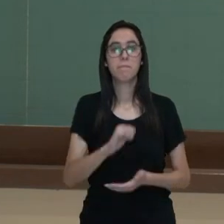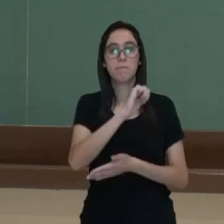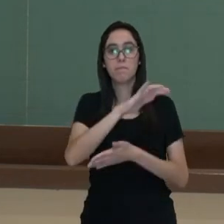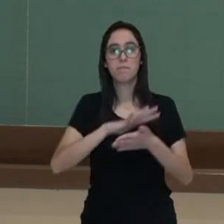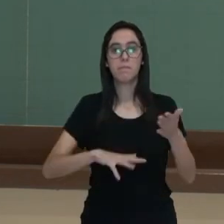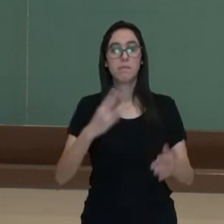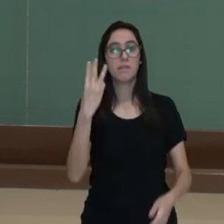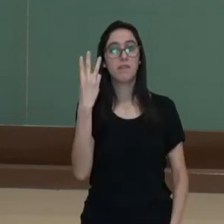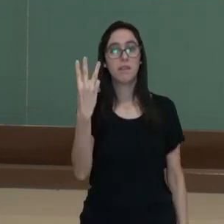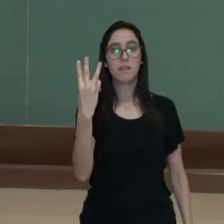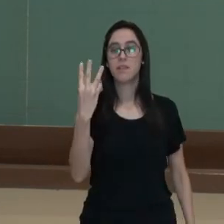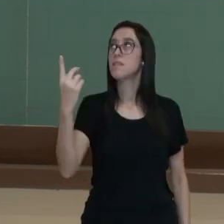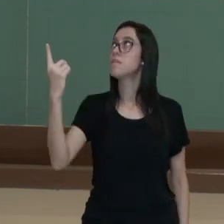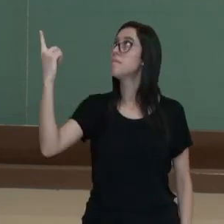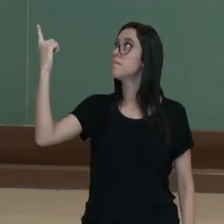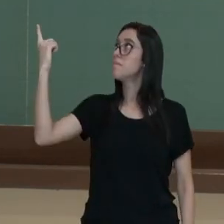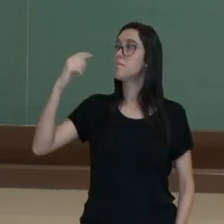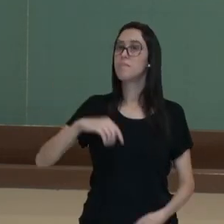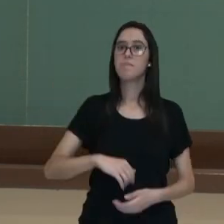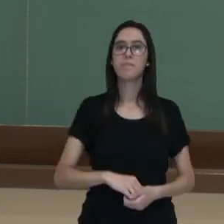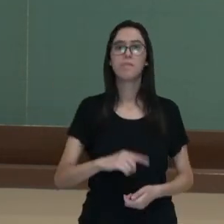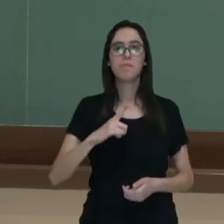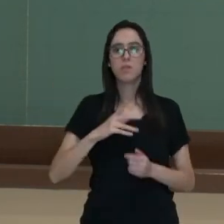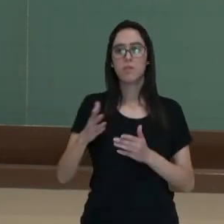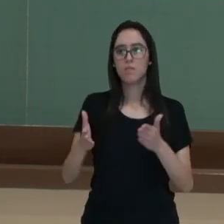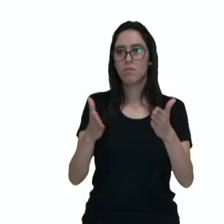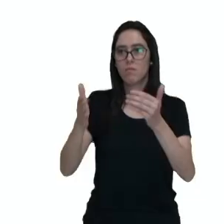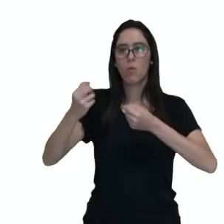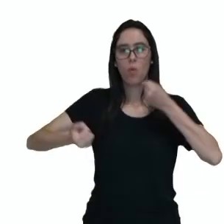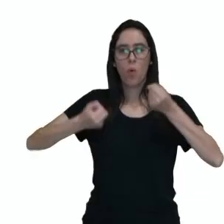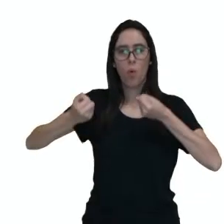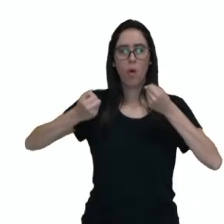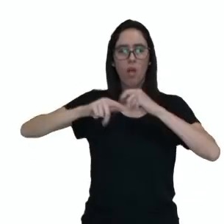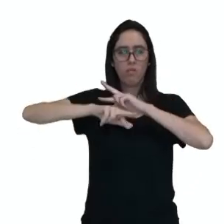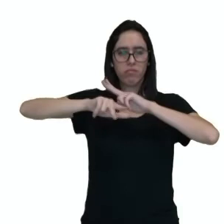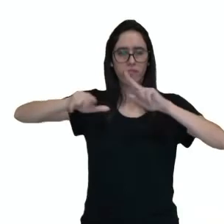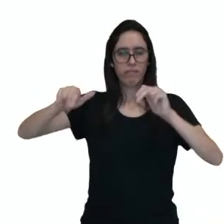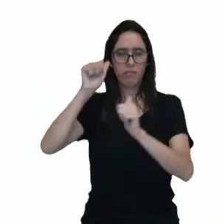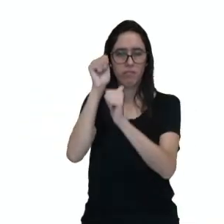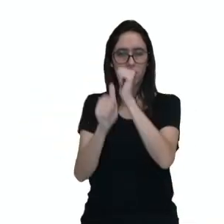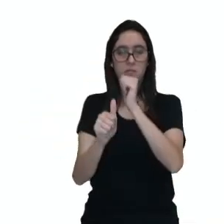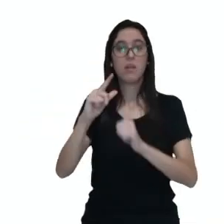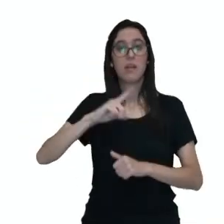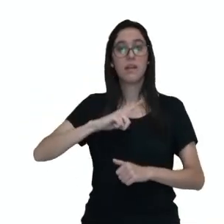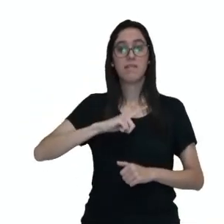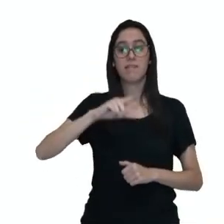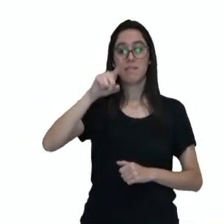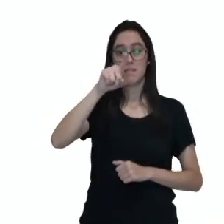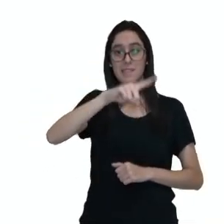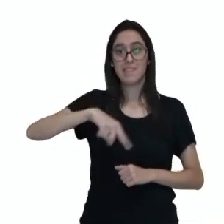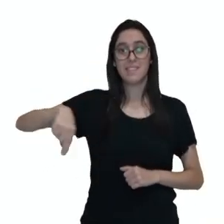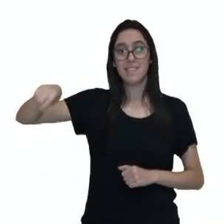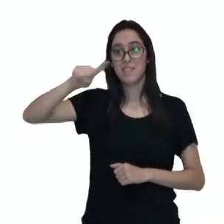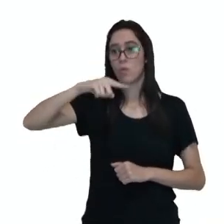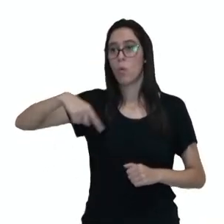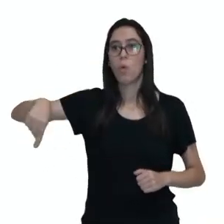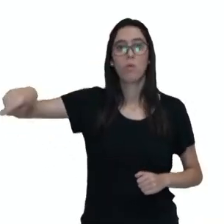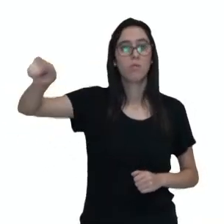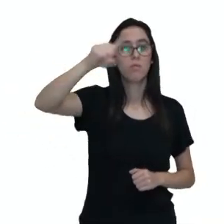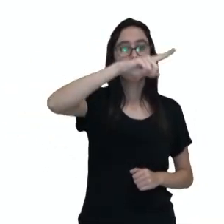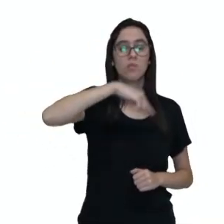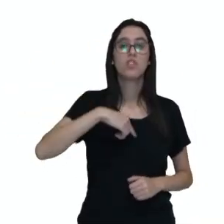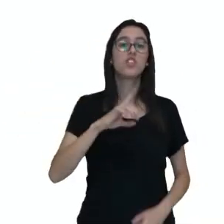3. Ele diz assim. Uma pista de atletismo tem a forma circular e o seu diâmetro mede 80 metros.